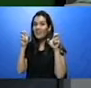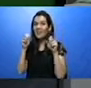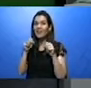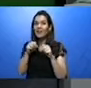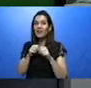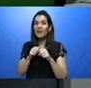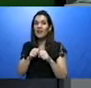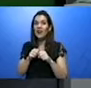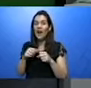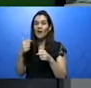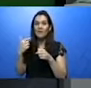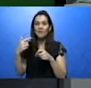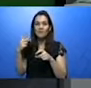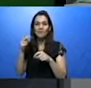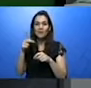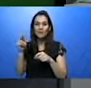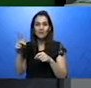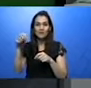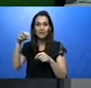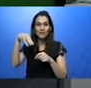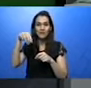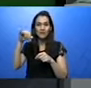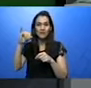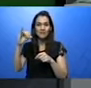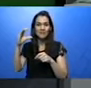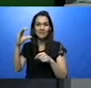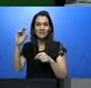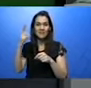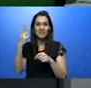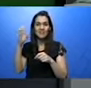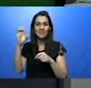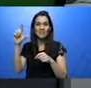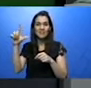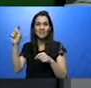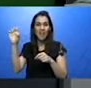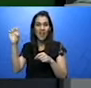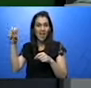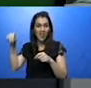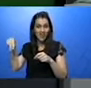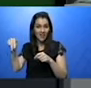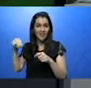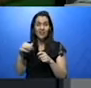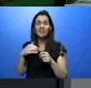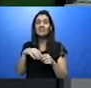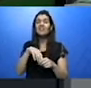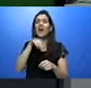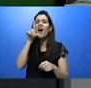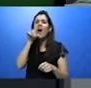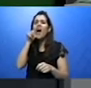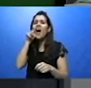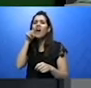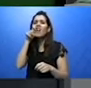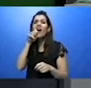professora bonita, né? Eu gosto muito dela. Olha lá, araras azuis e